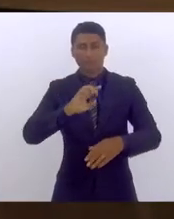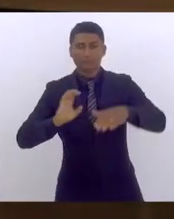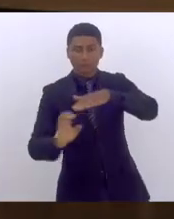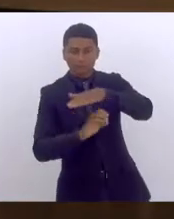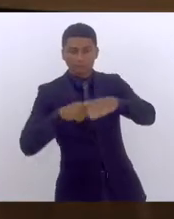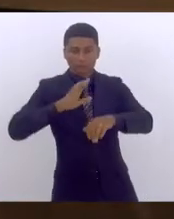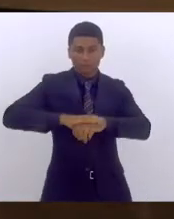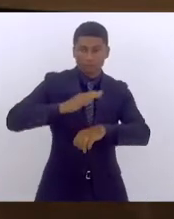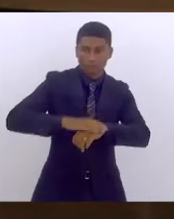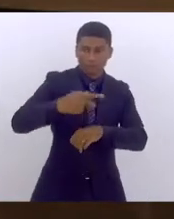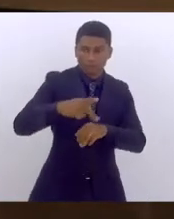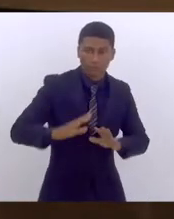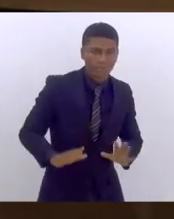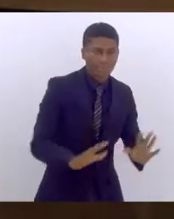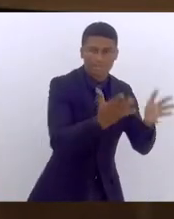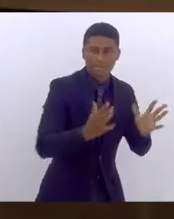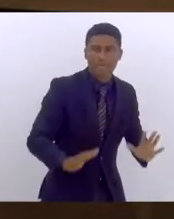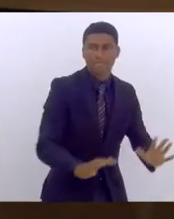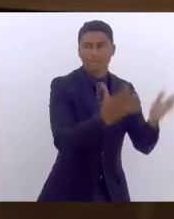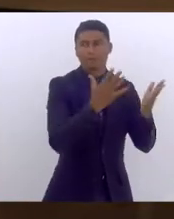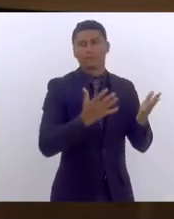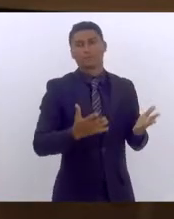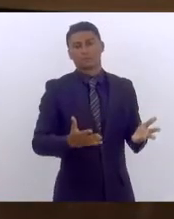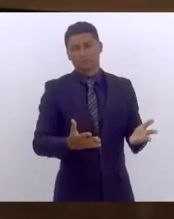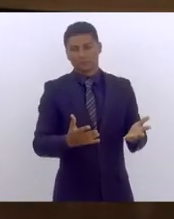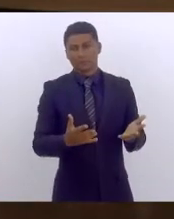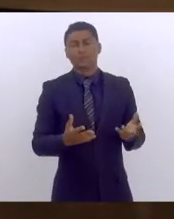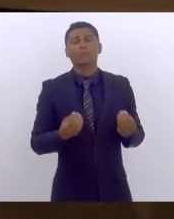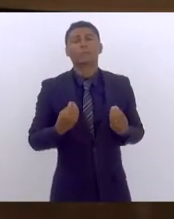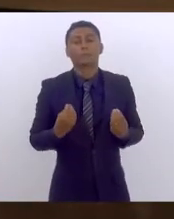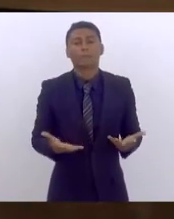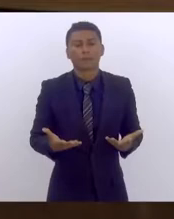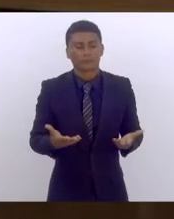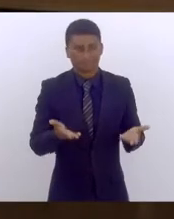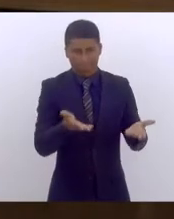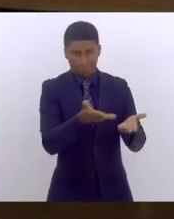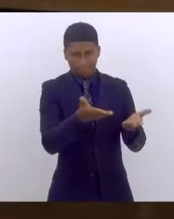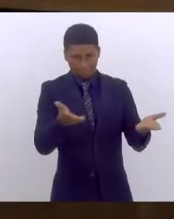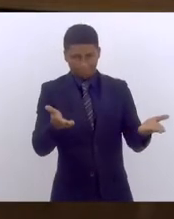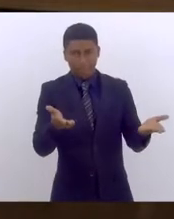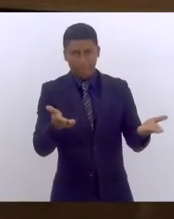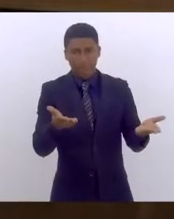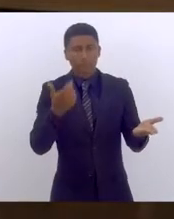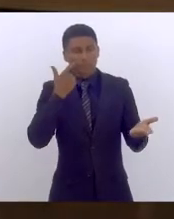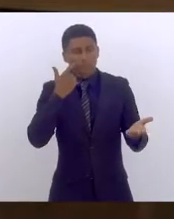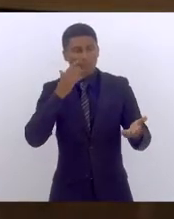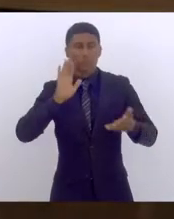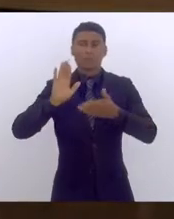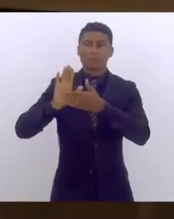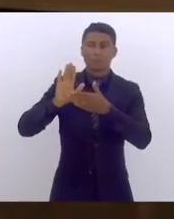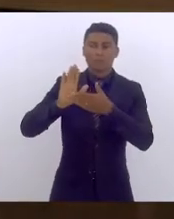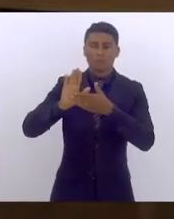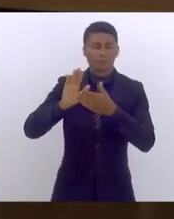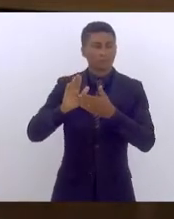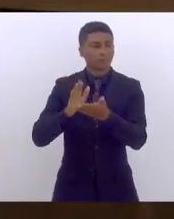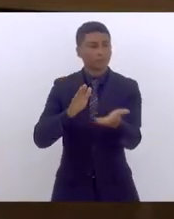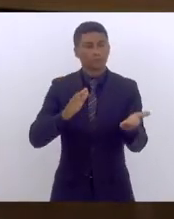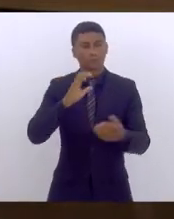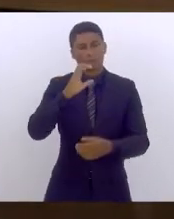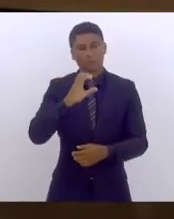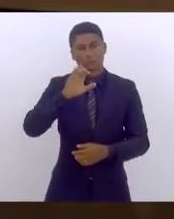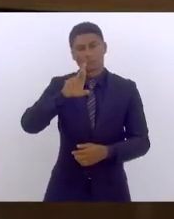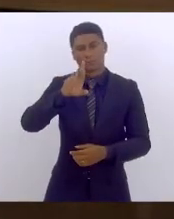fomento, que credencie correspondentes para recepção e encaminhamento de propostas referentes às operações de